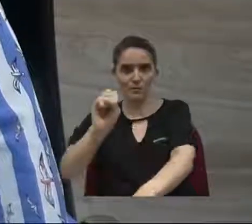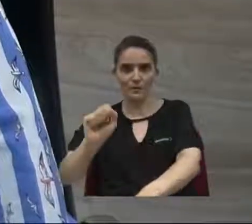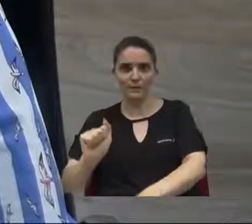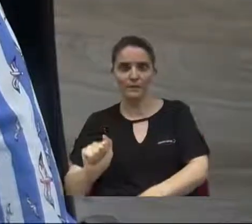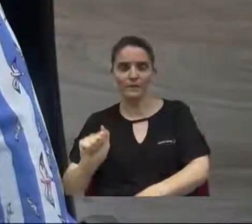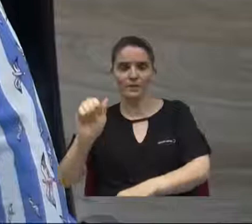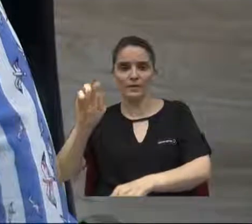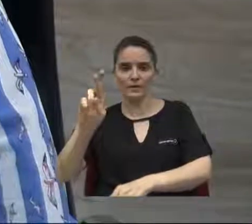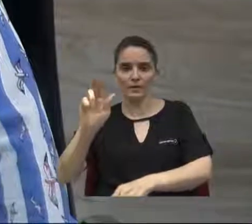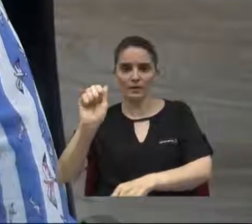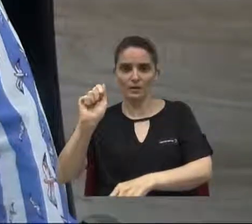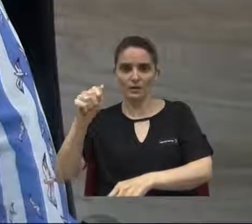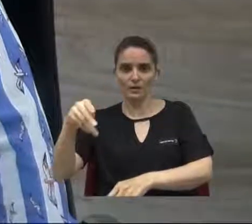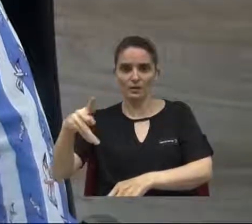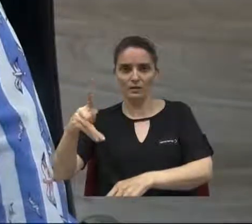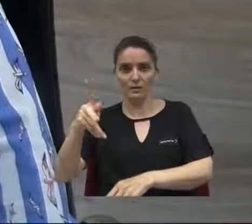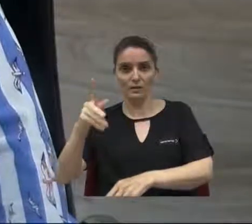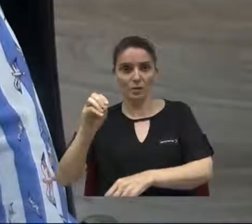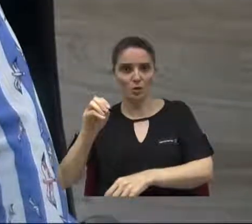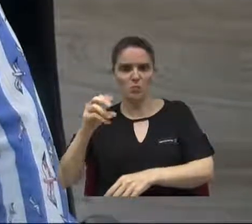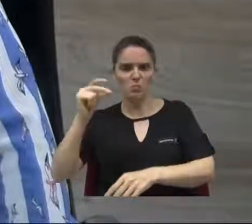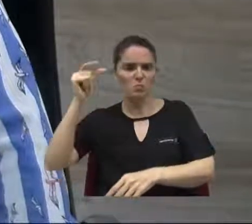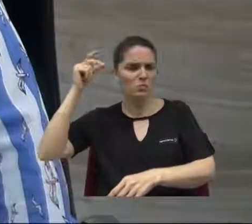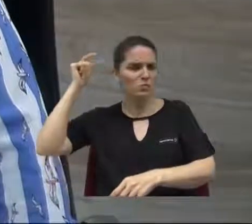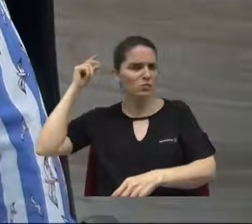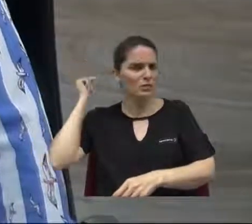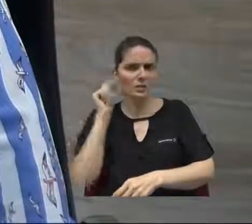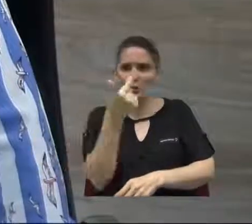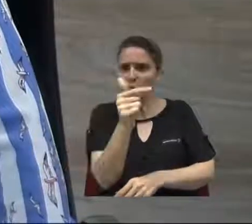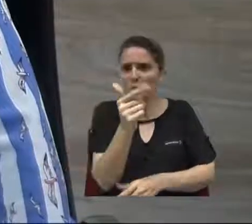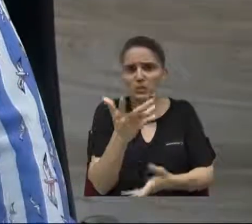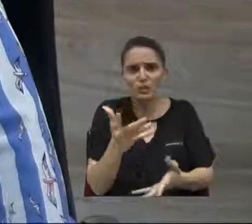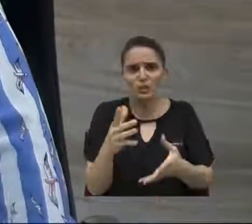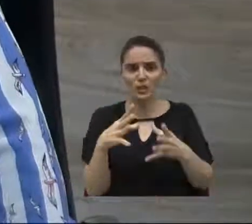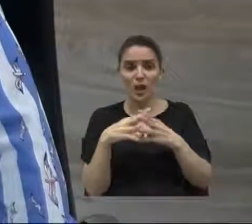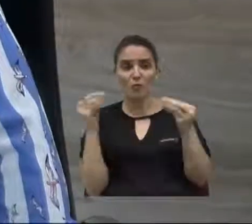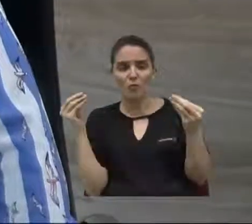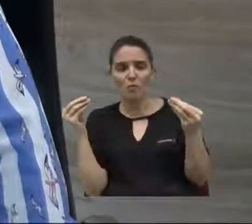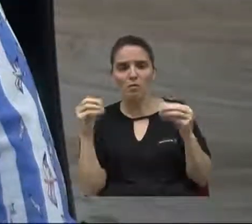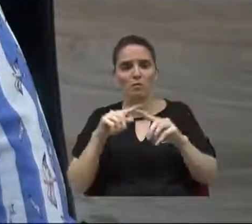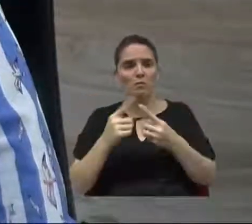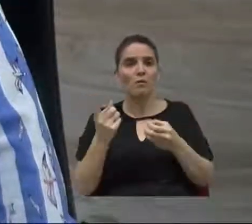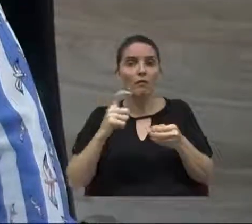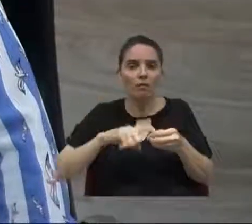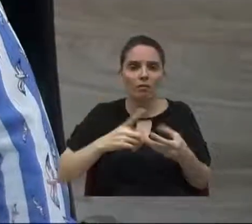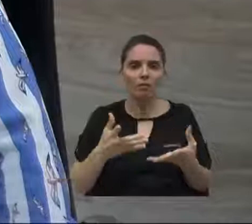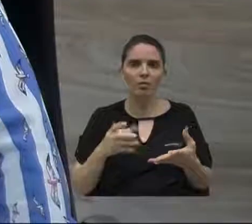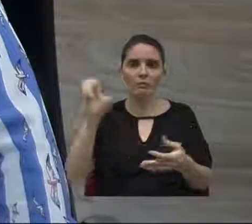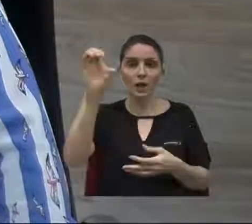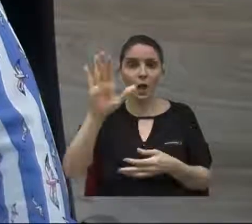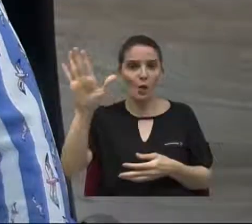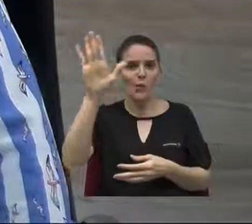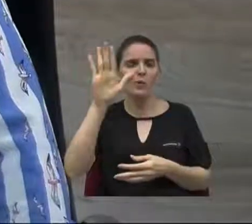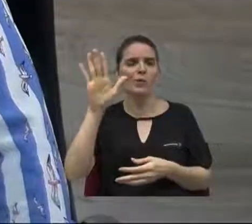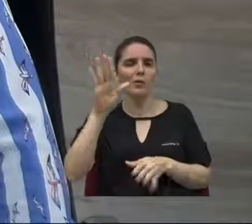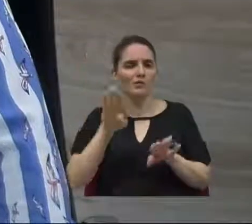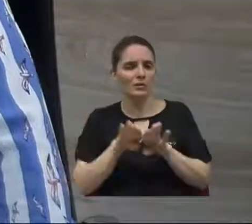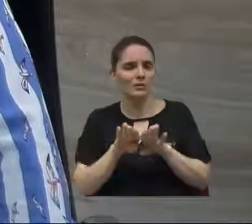via caso de sarampo. Hoje é uma preocupação. A Europa está falando de casos de sarampo.